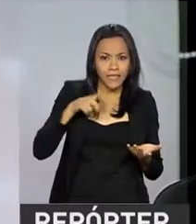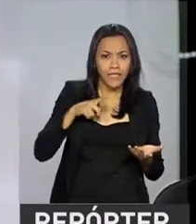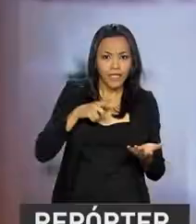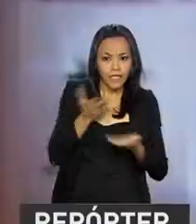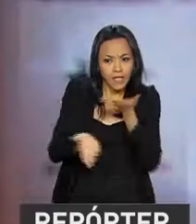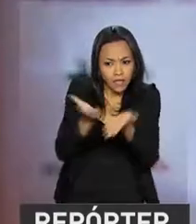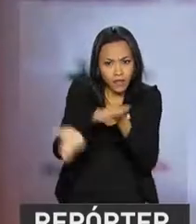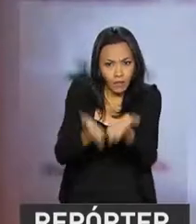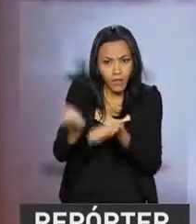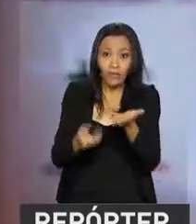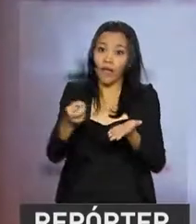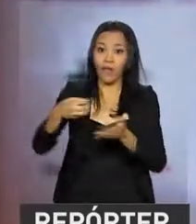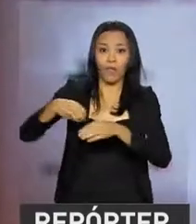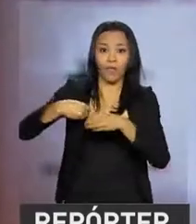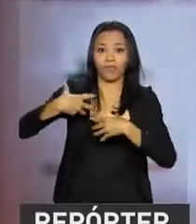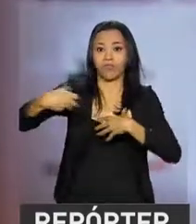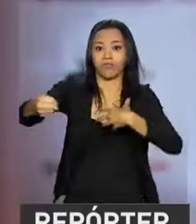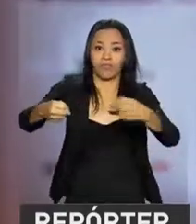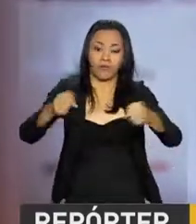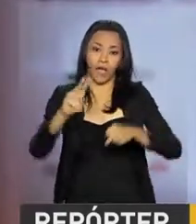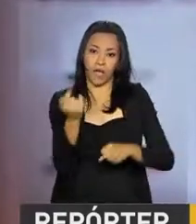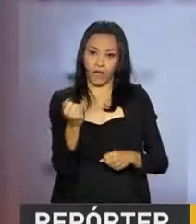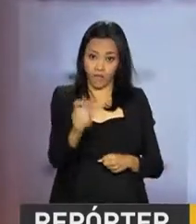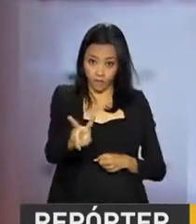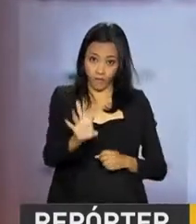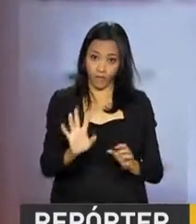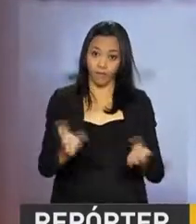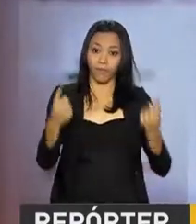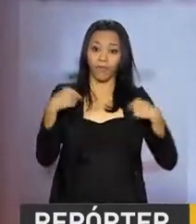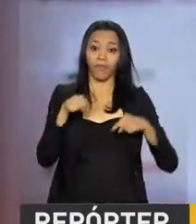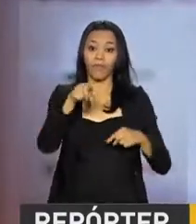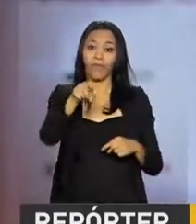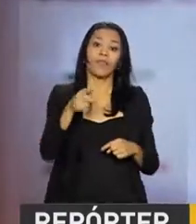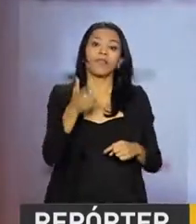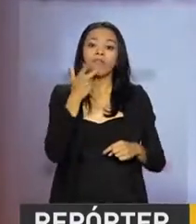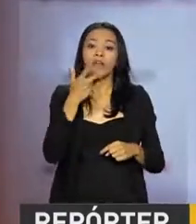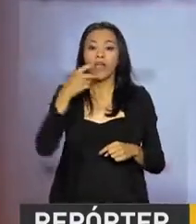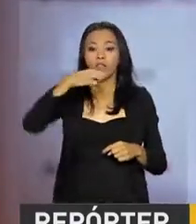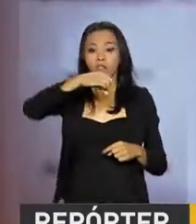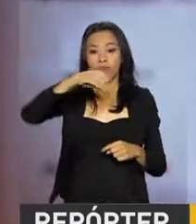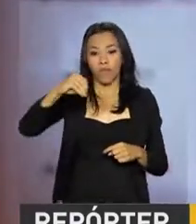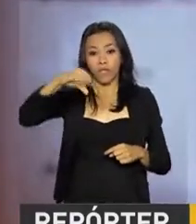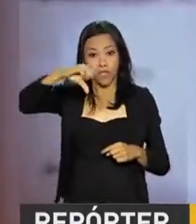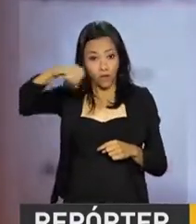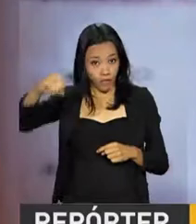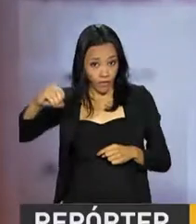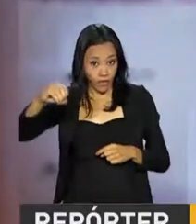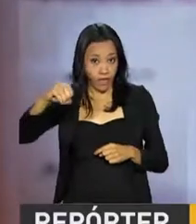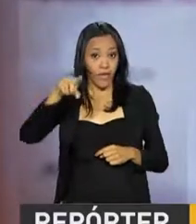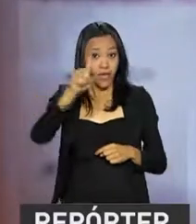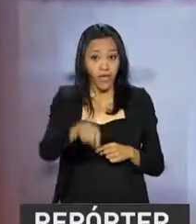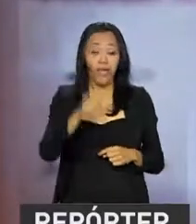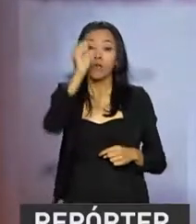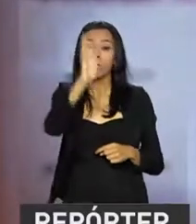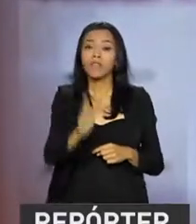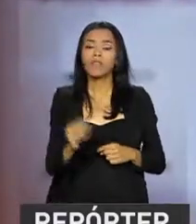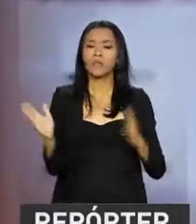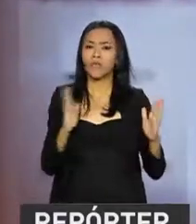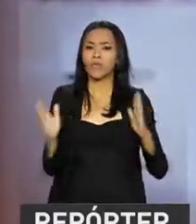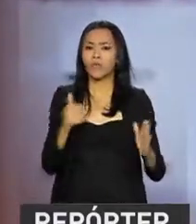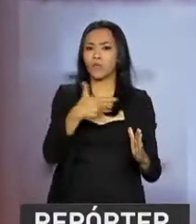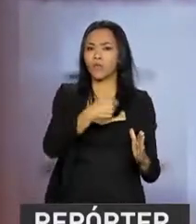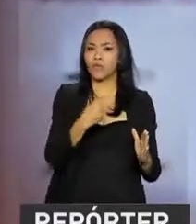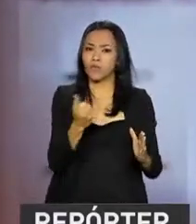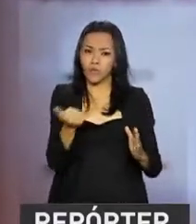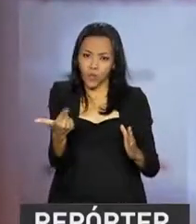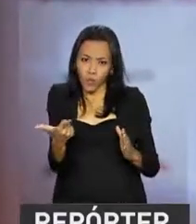HIV. O novo relatório avalia as metas chamadas 90-90-90, estabelecidas para o Brasil entre 2012